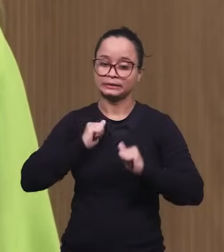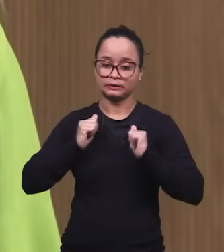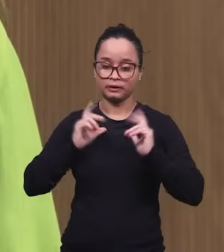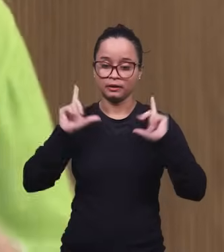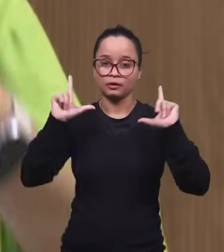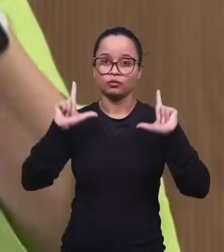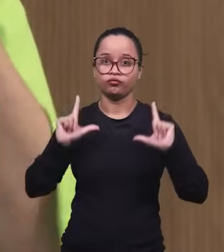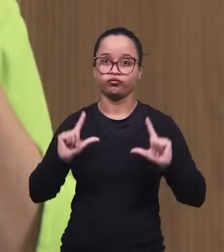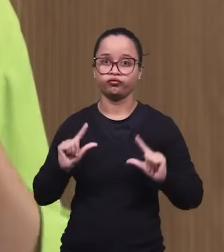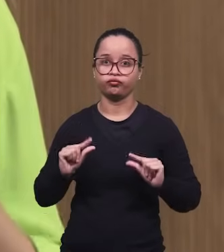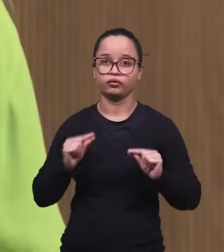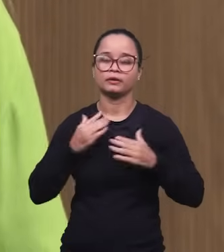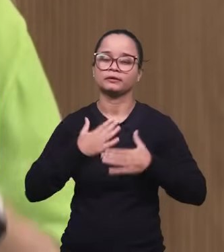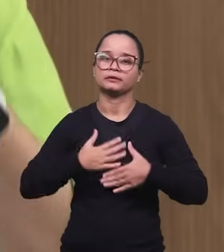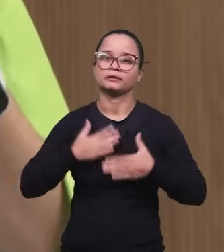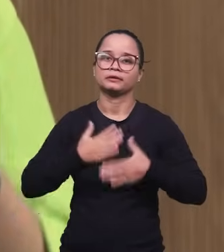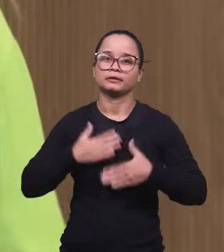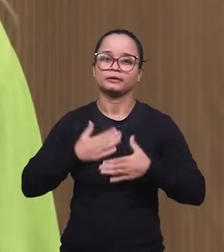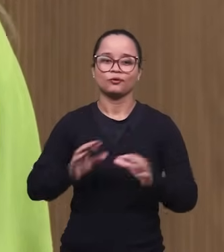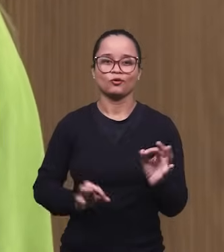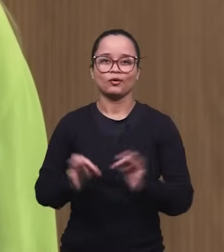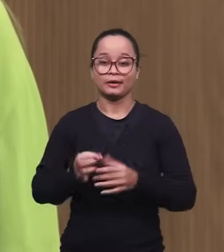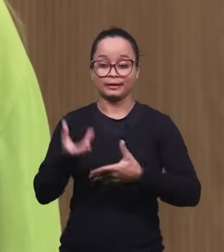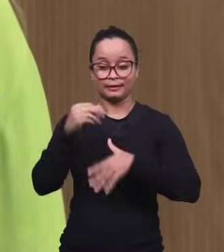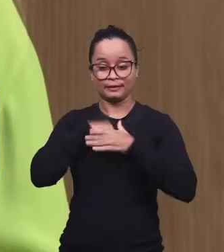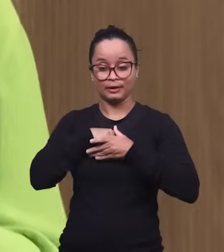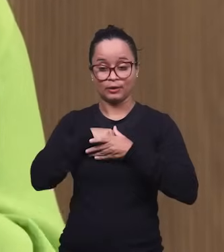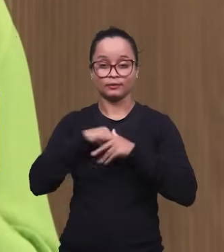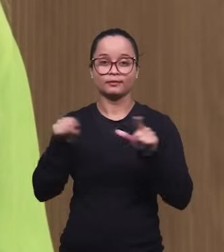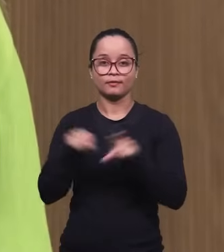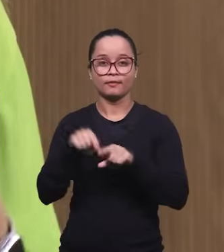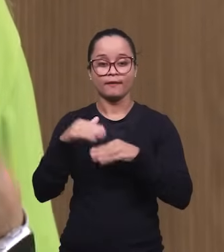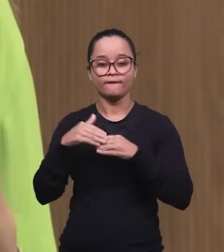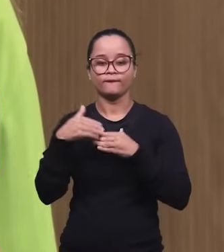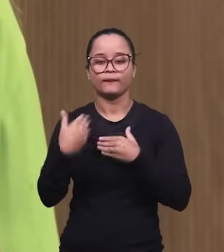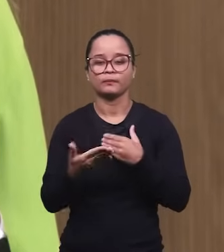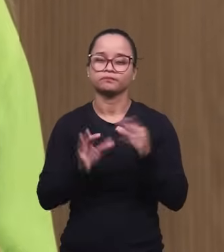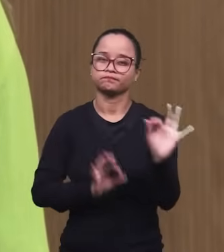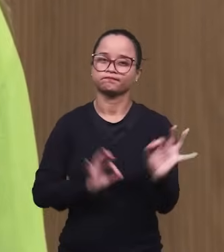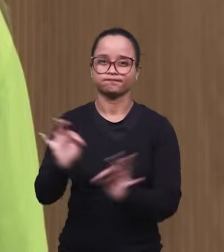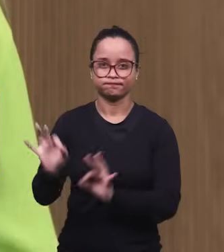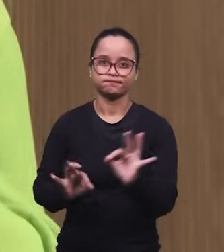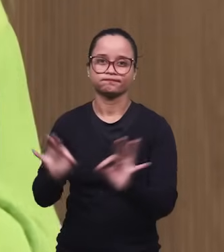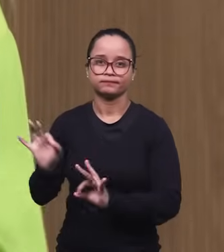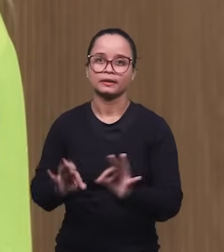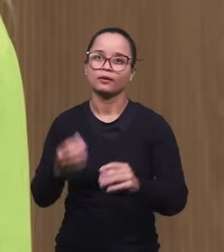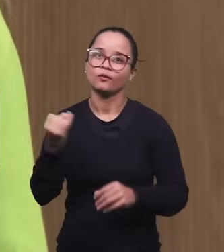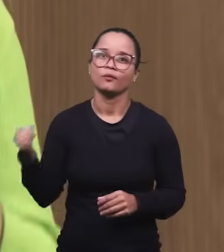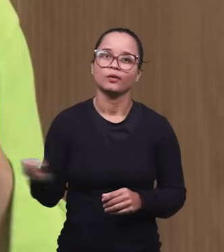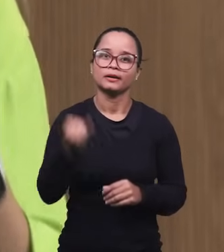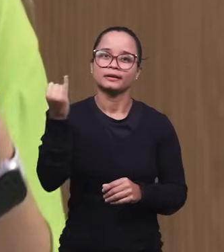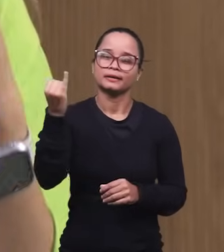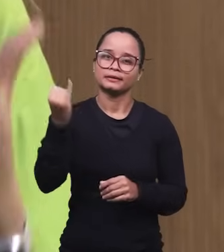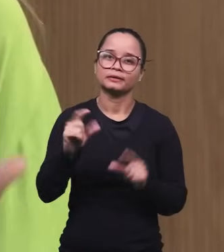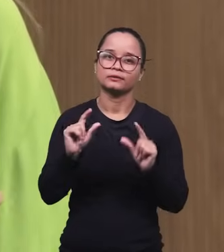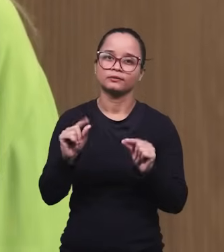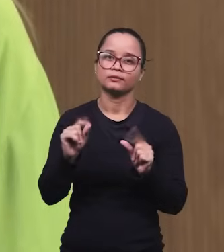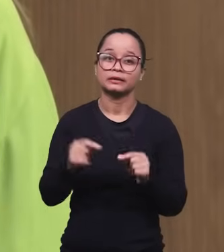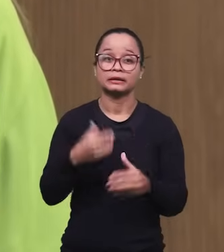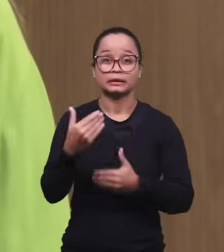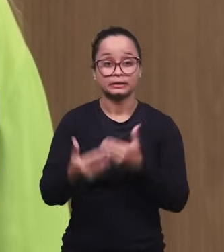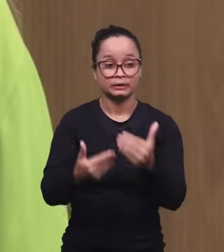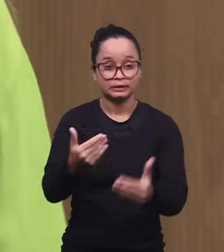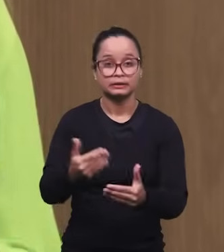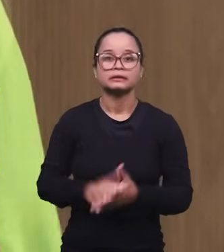mais seguro, ele se organiza por dentro e por fora. Então, é muito importante as famílias investirem na construção